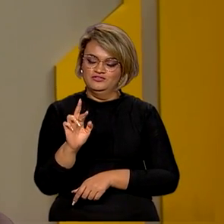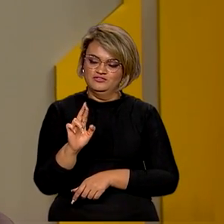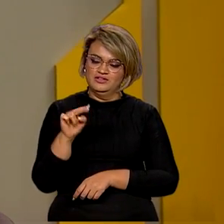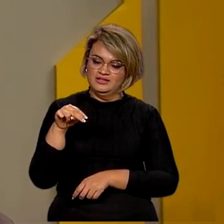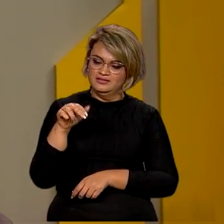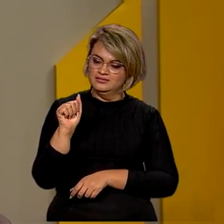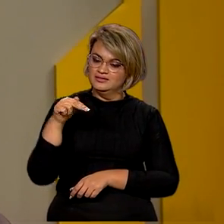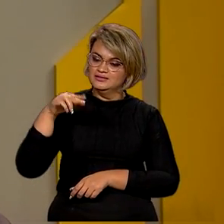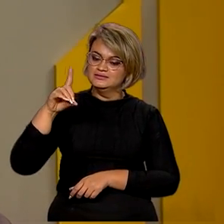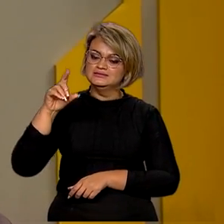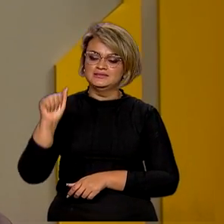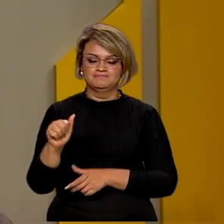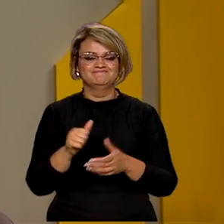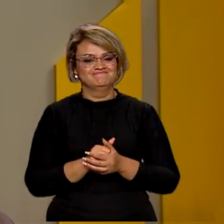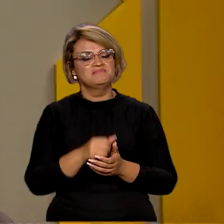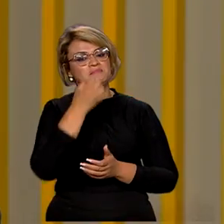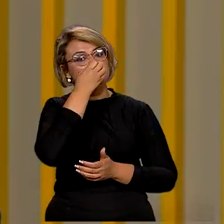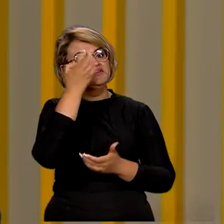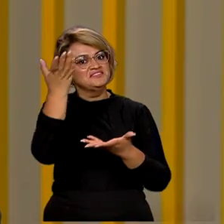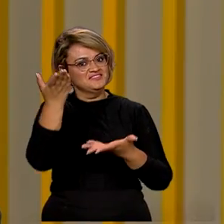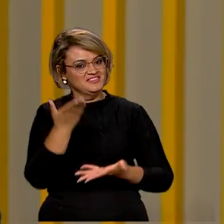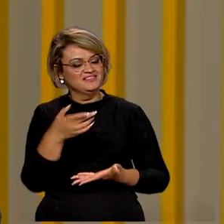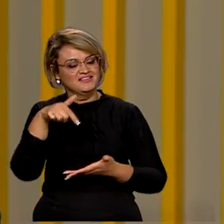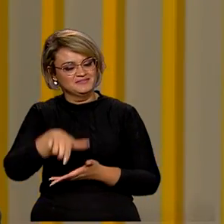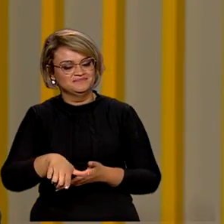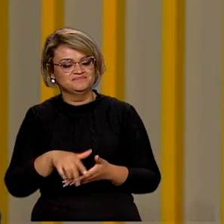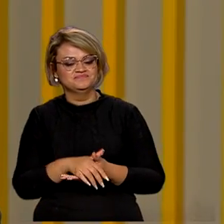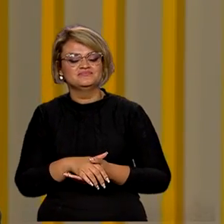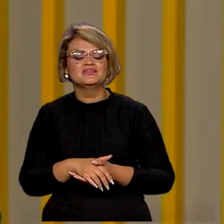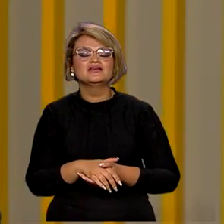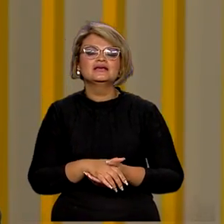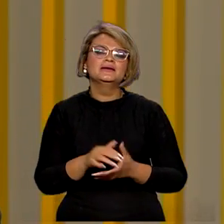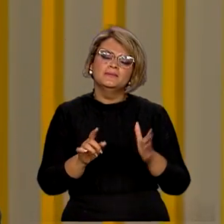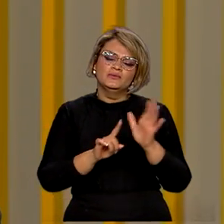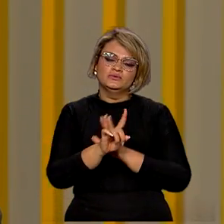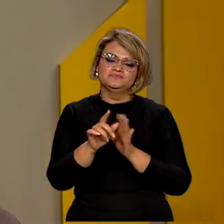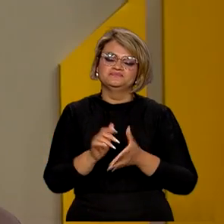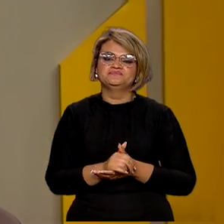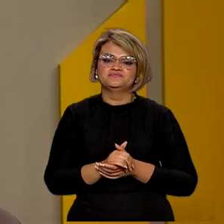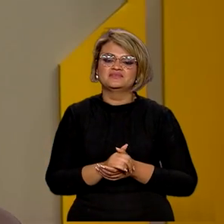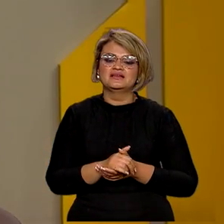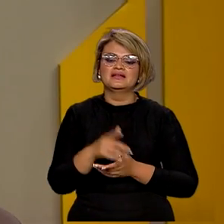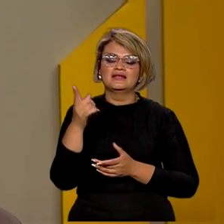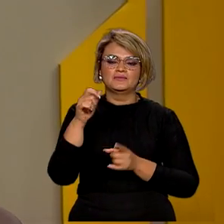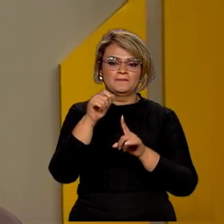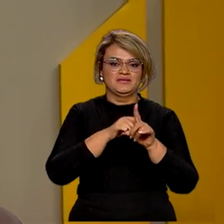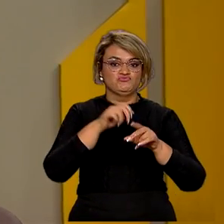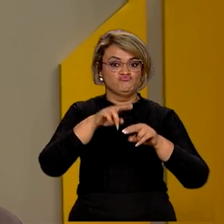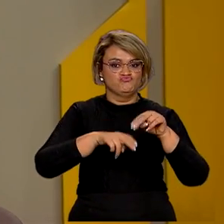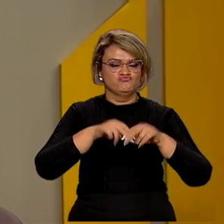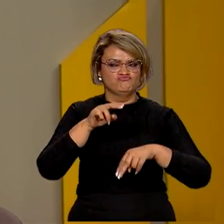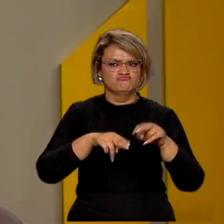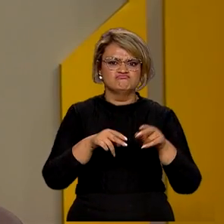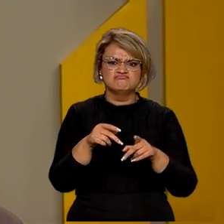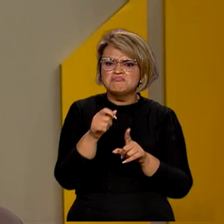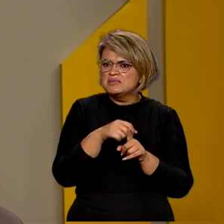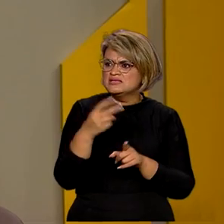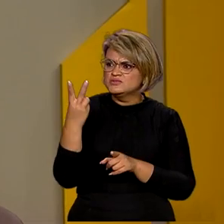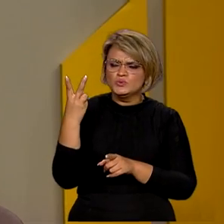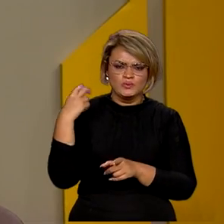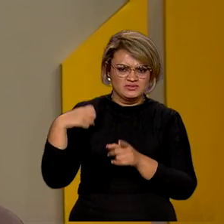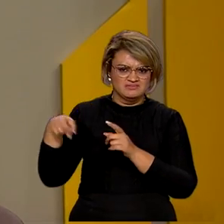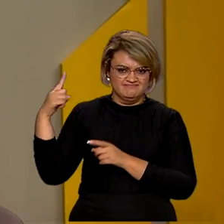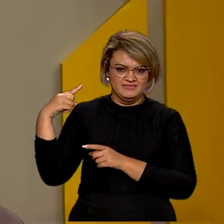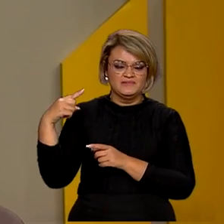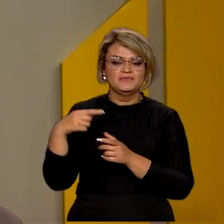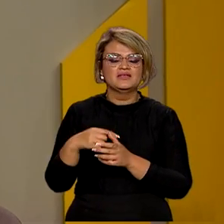Secretaria-Geral da Presidência da República, muito bem-vinda mais uma vez. E eu quero começar perguntando, lá em junho, na verdade tem pouquíssimo tempo, né? Como